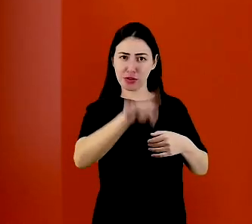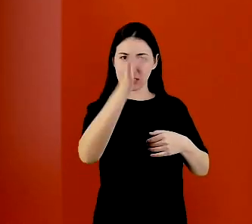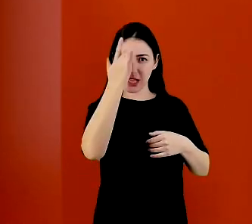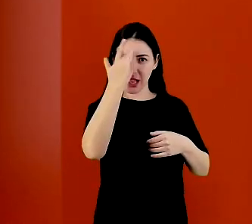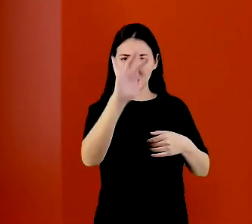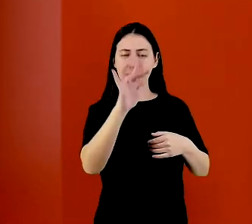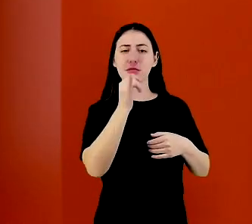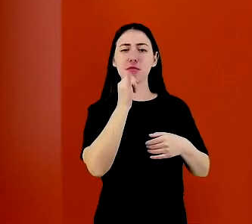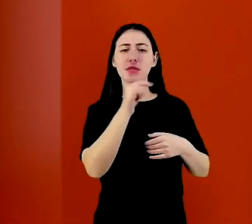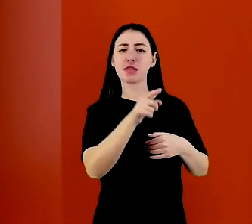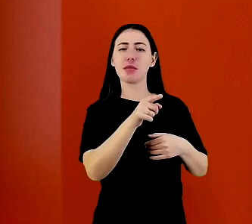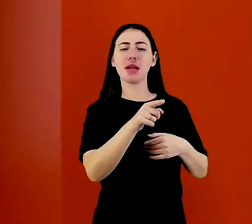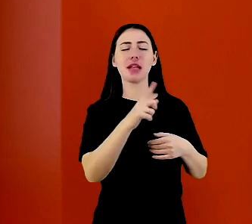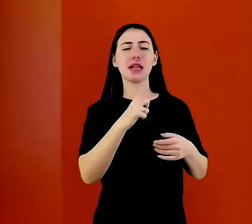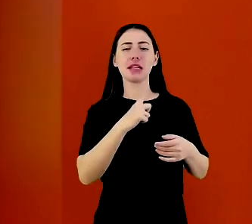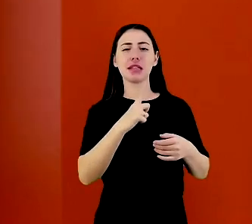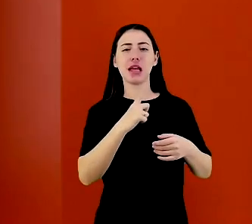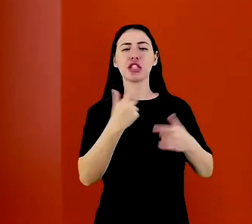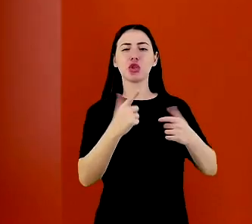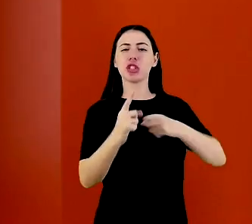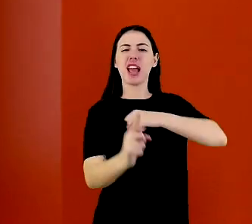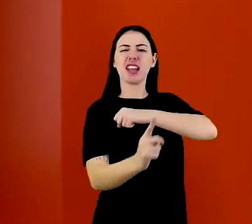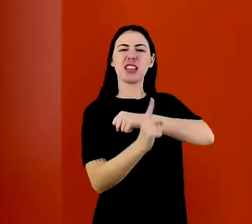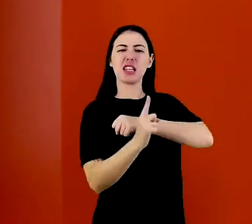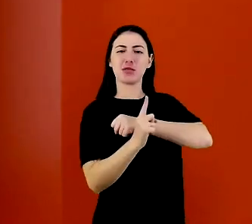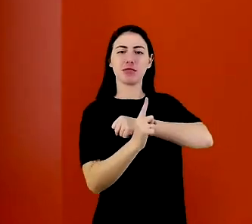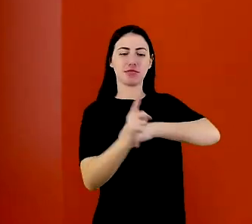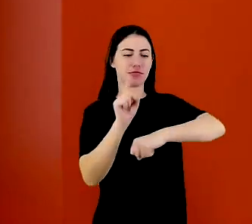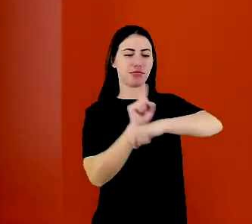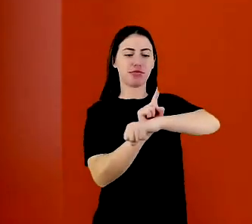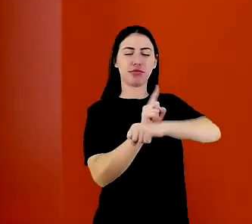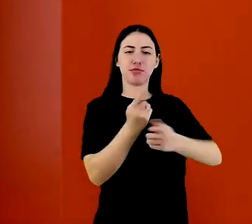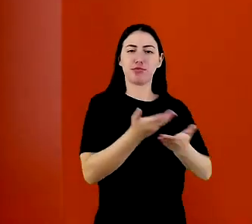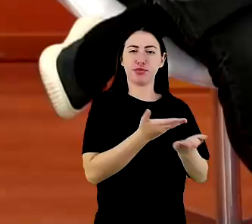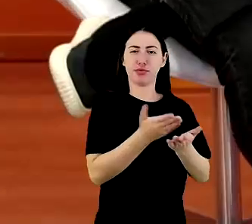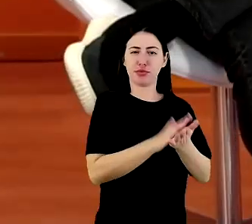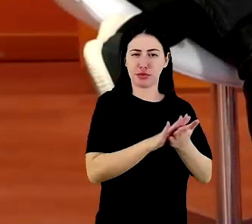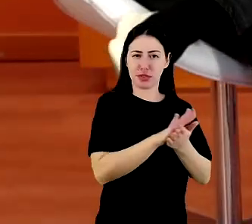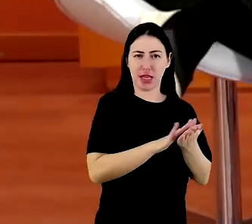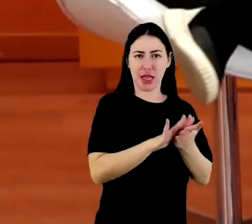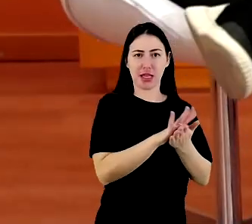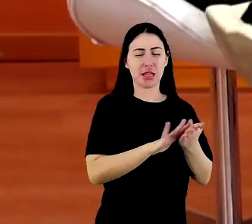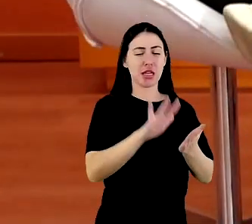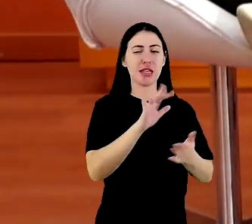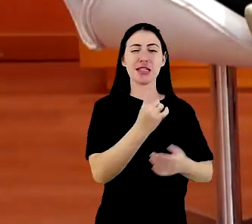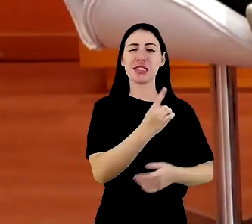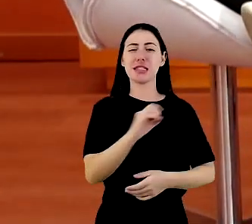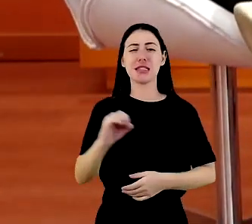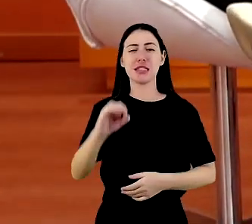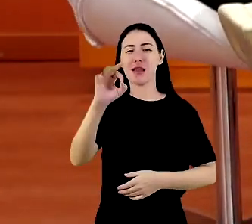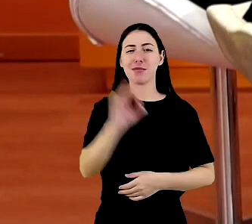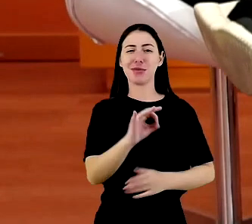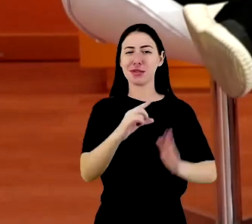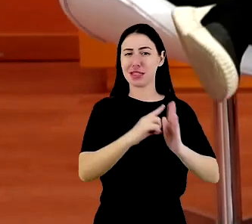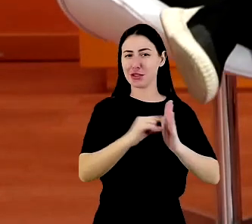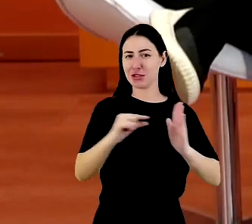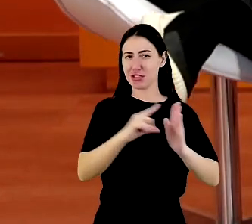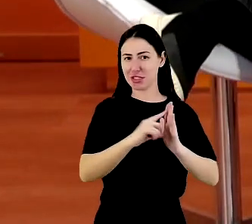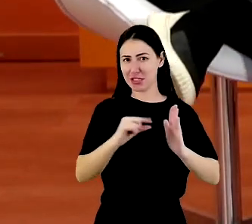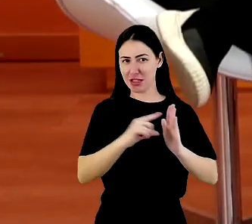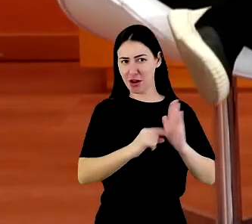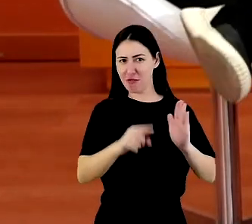digital, semelhante aos Estados Unidos, por exemplo? Quer falar, Rafa? Você que já foi, conhece os dois lados? Conheço os dois